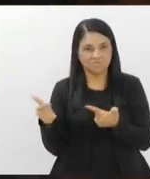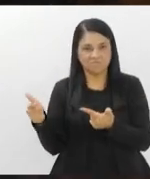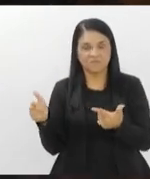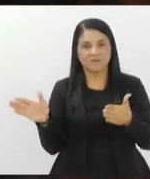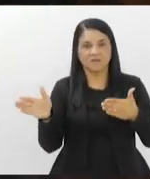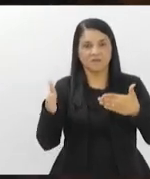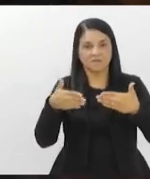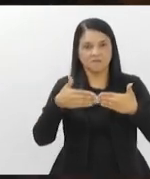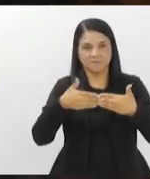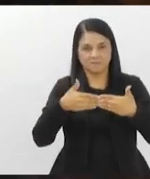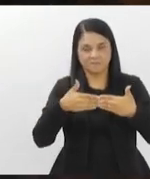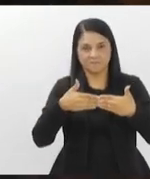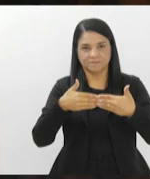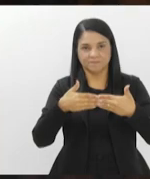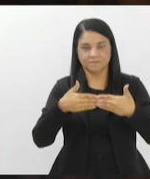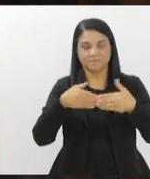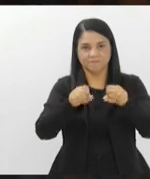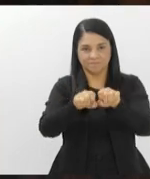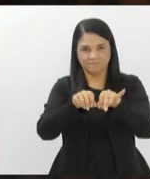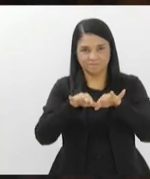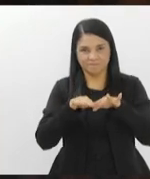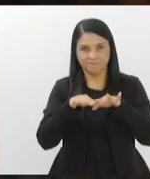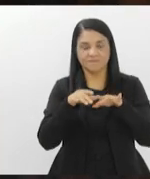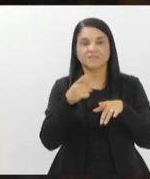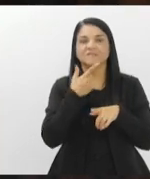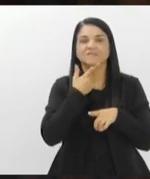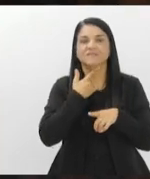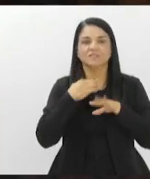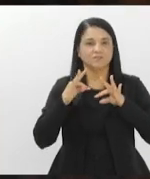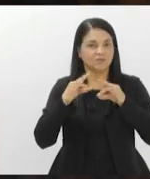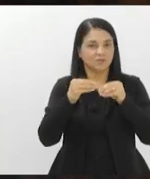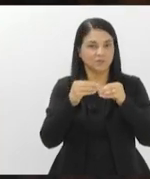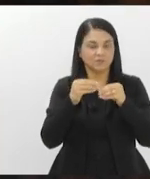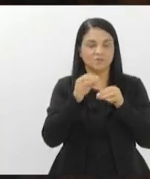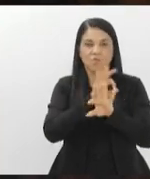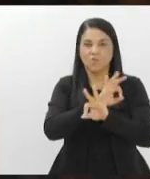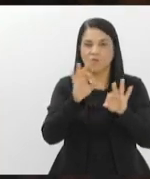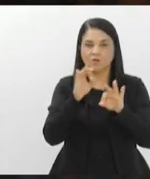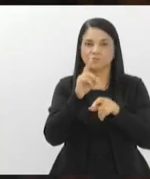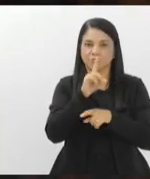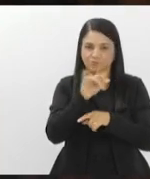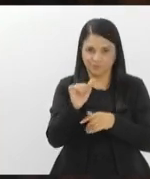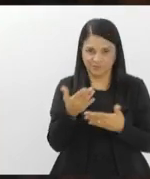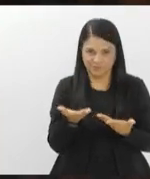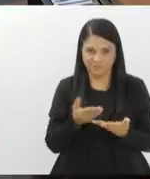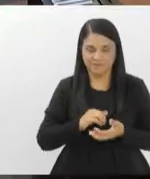presidência declara encerrada a presente sessão, desejando a todos um ótimo dia.